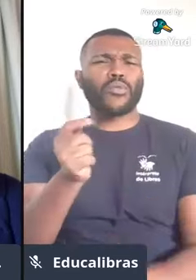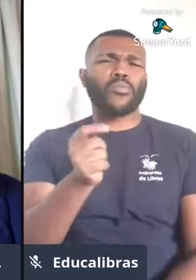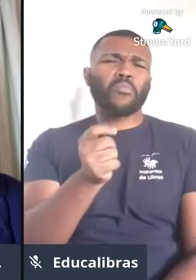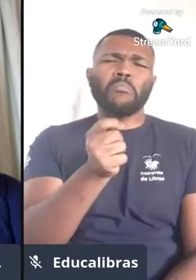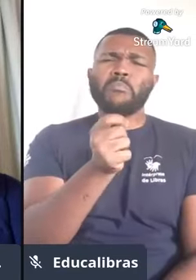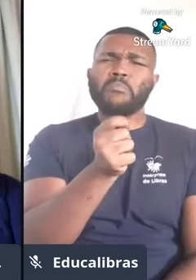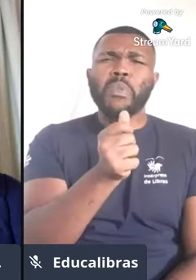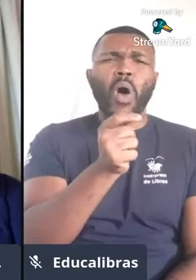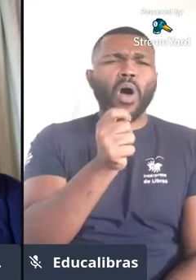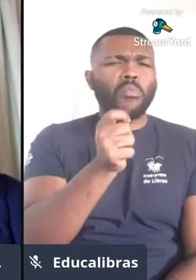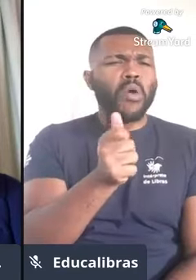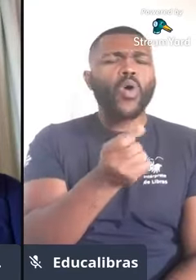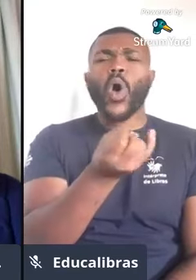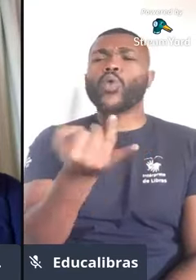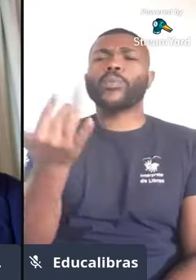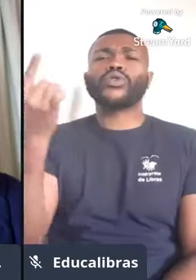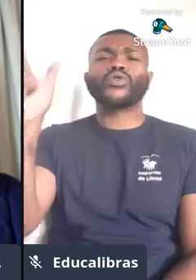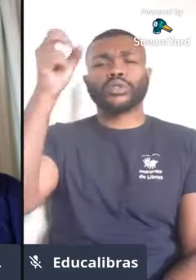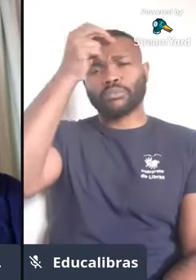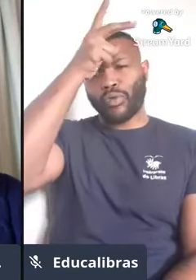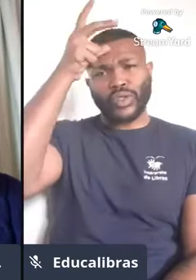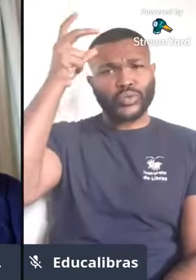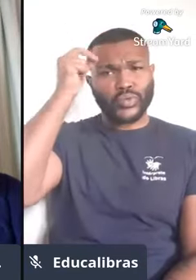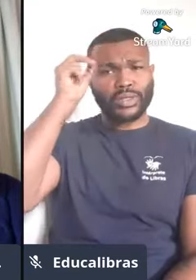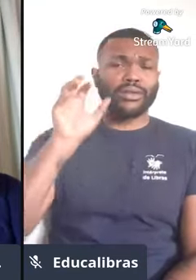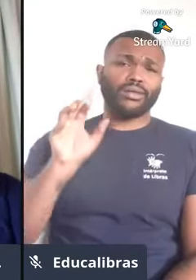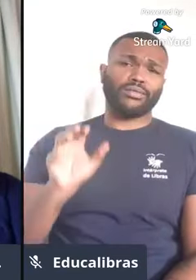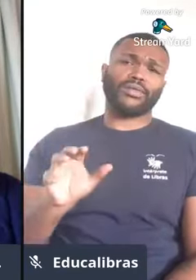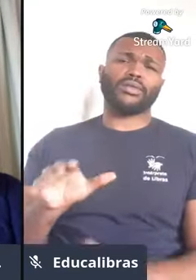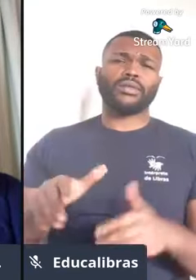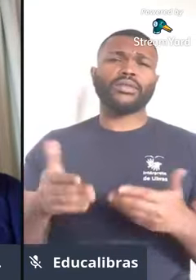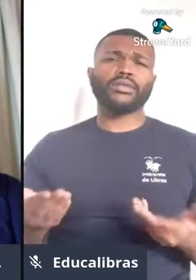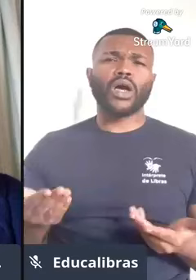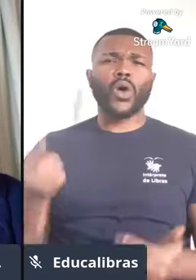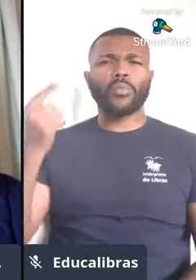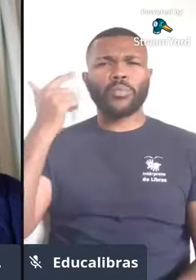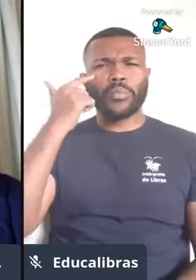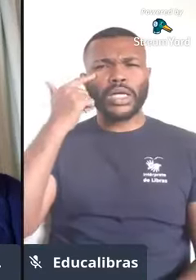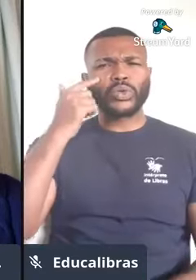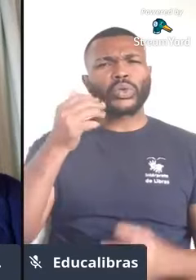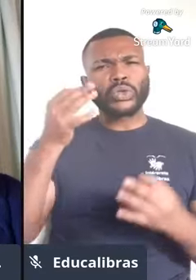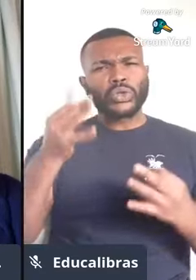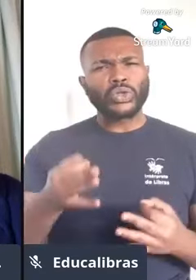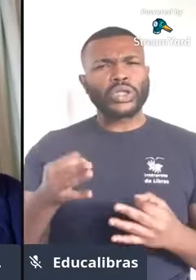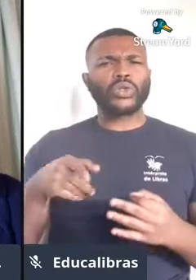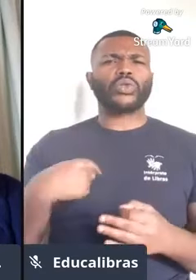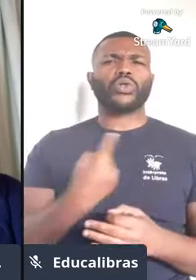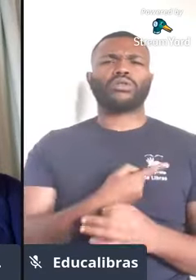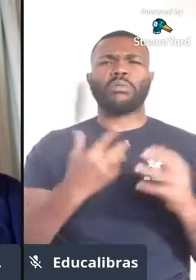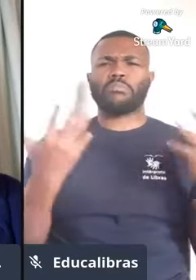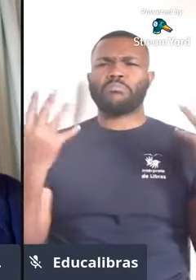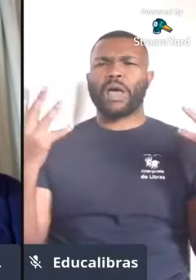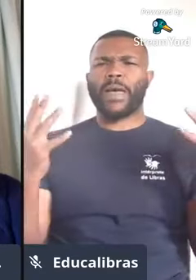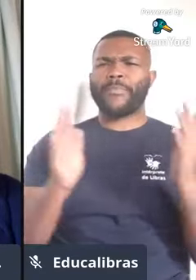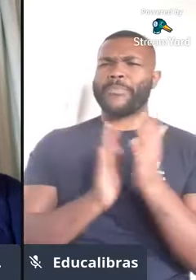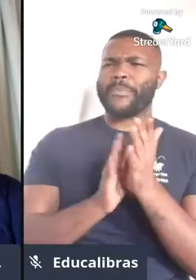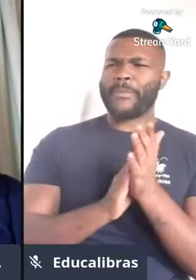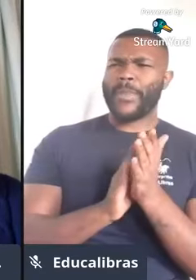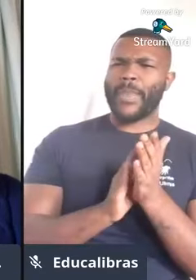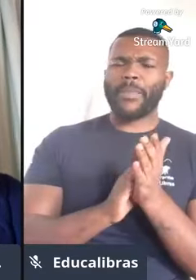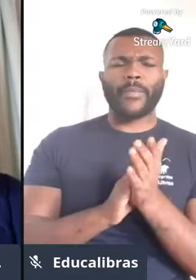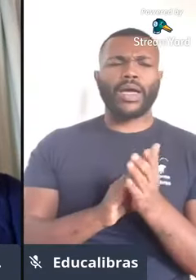governos municipais nesse sentido, e daí eu achar que é digna dos nossos parabéns e aplausos essa